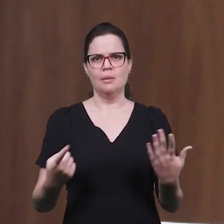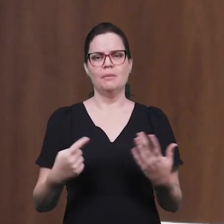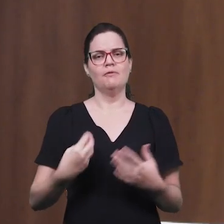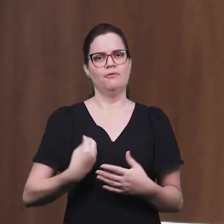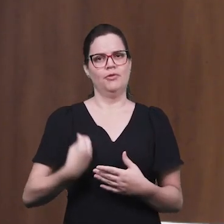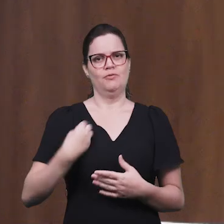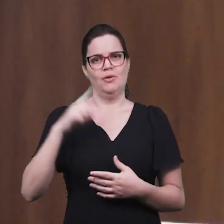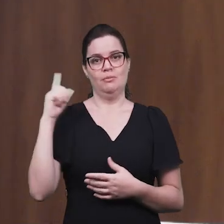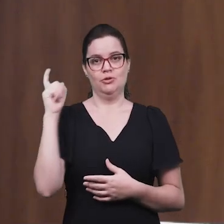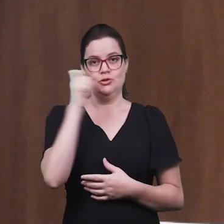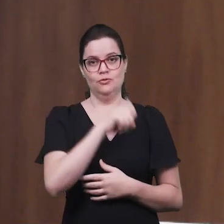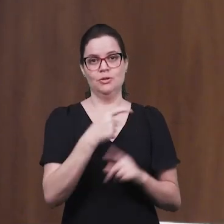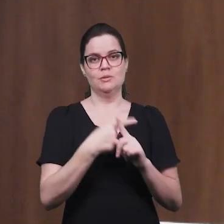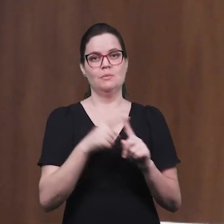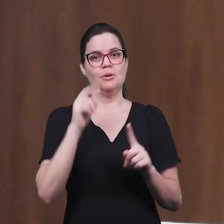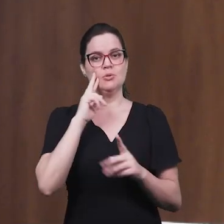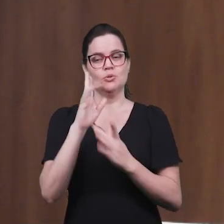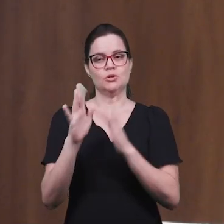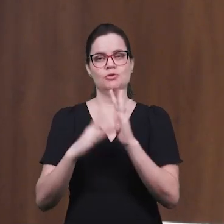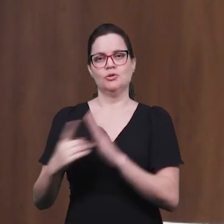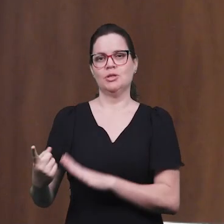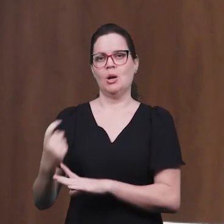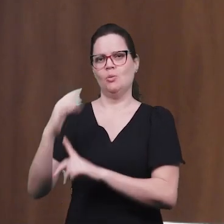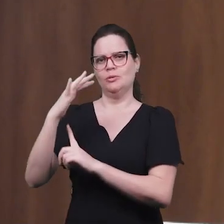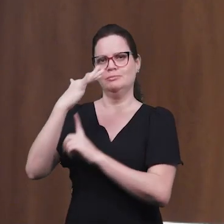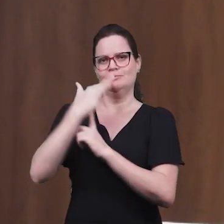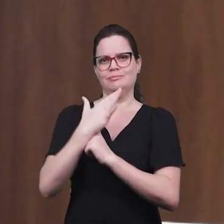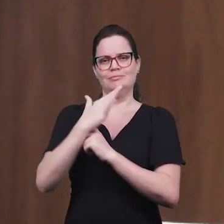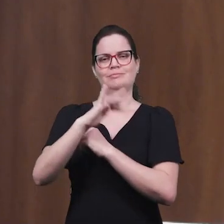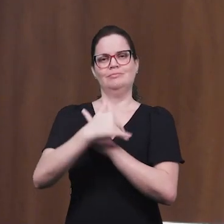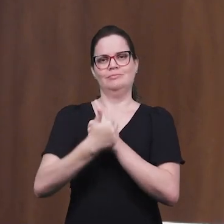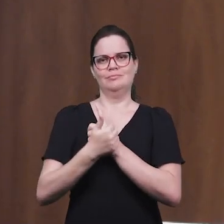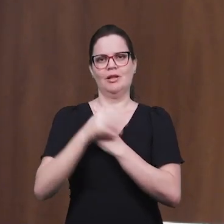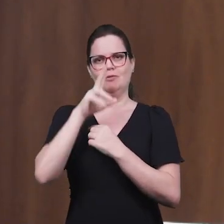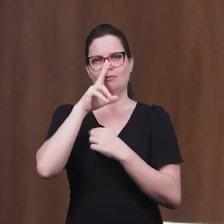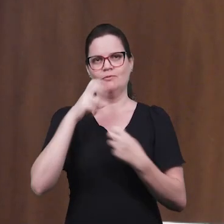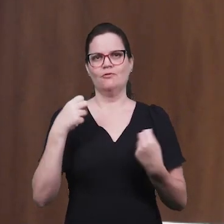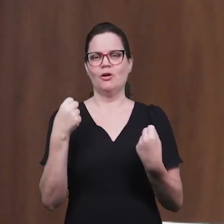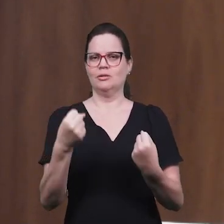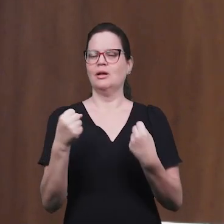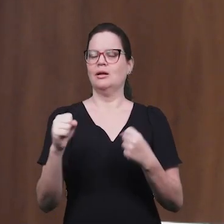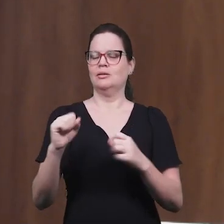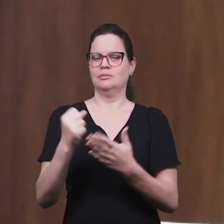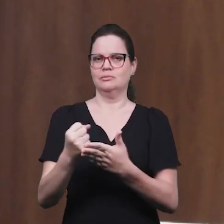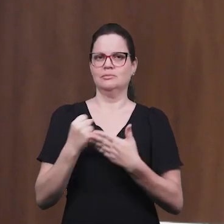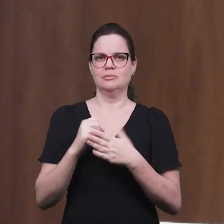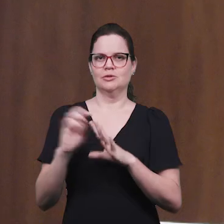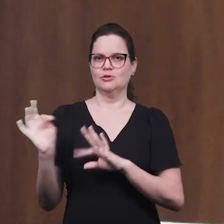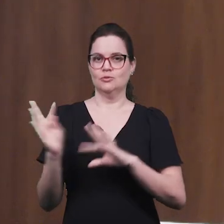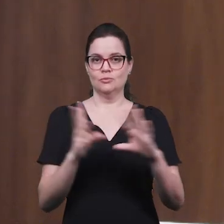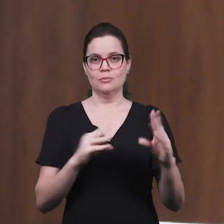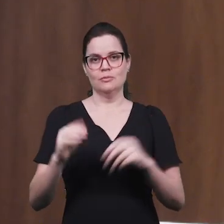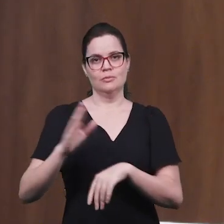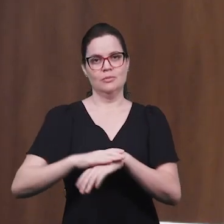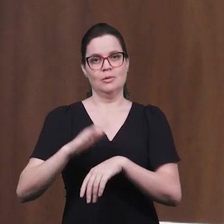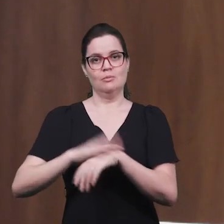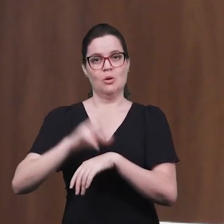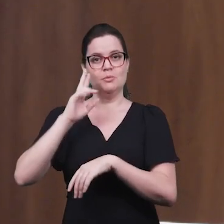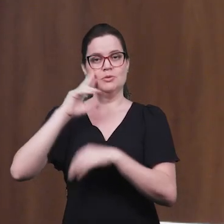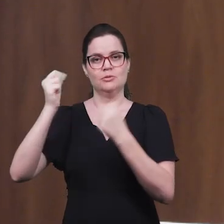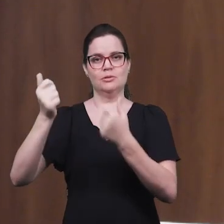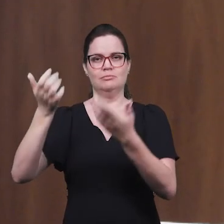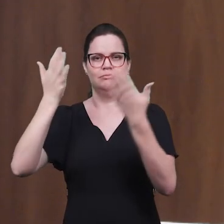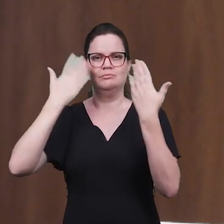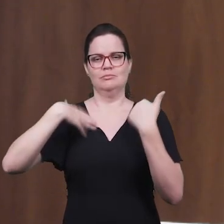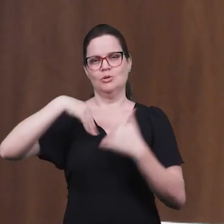esses extremos. Mas Jesus é o abrigo, Jesus é a fortaleza, Ele é o refúgio, a fonte das águas